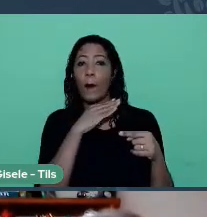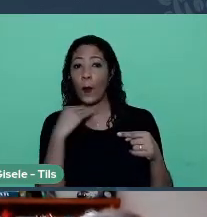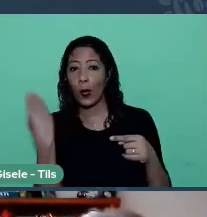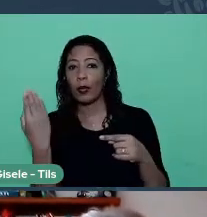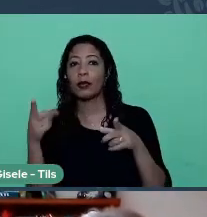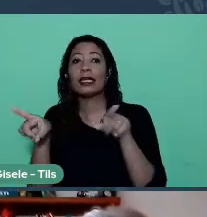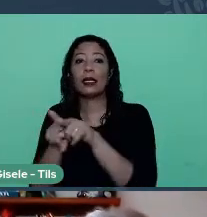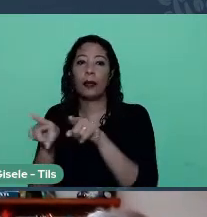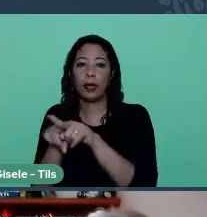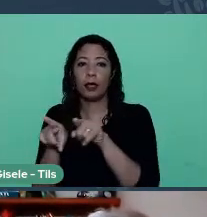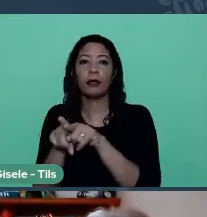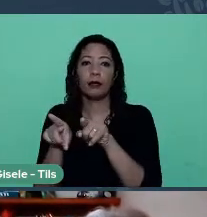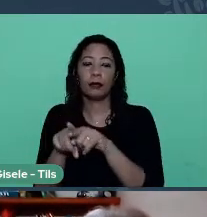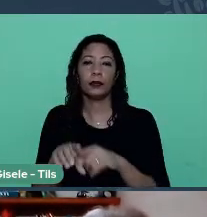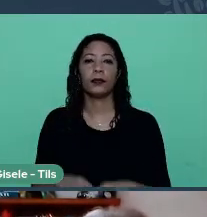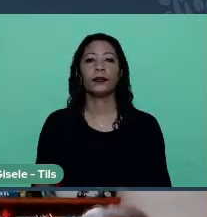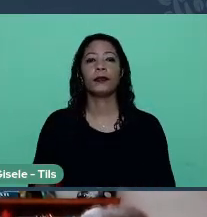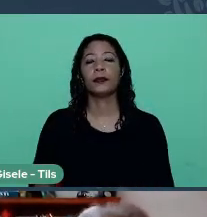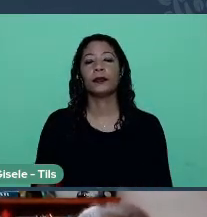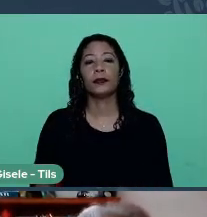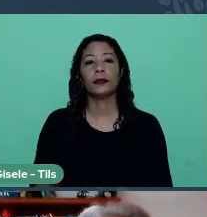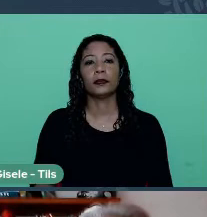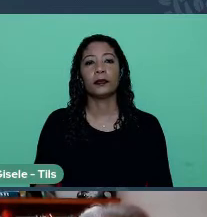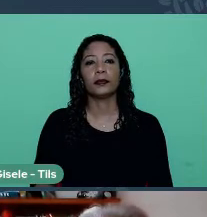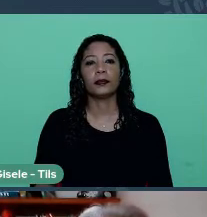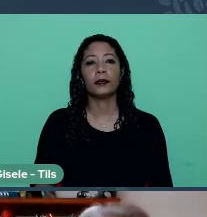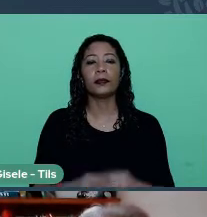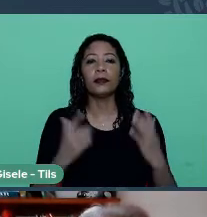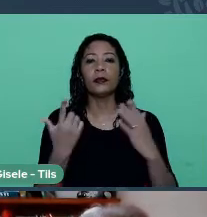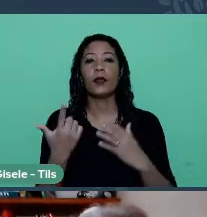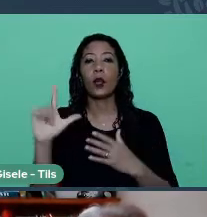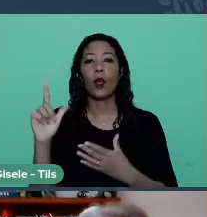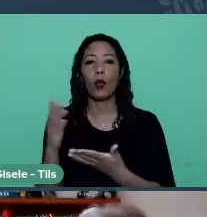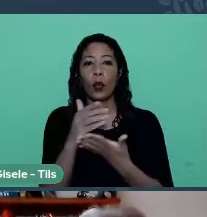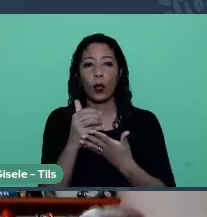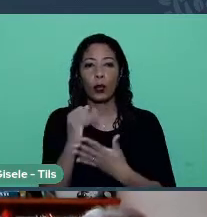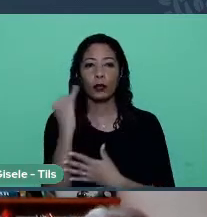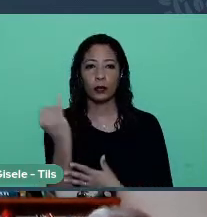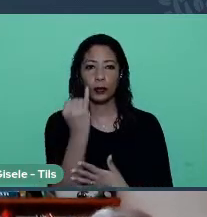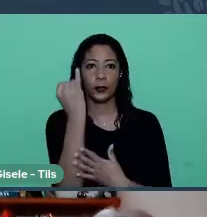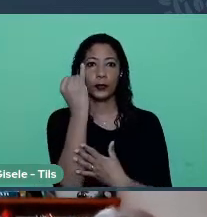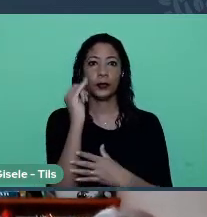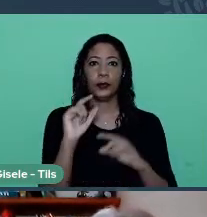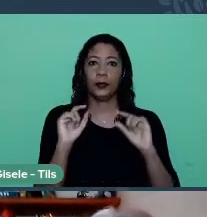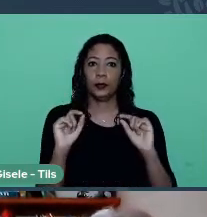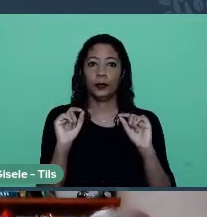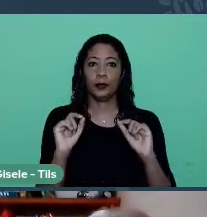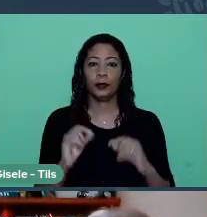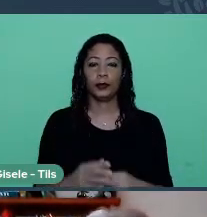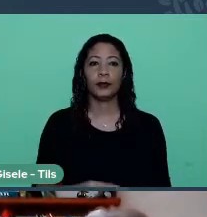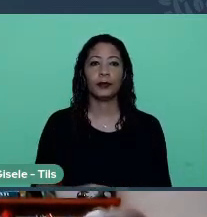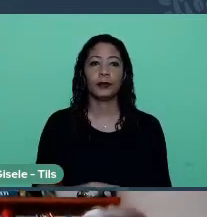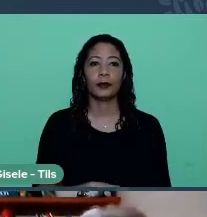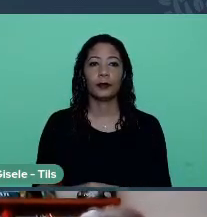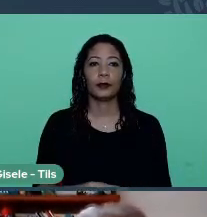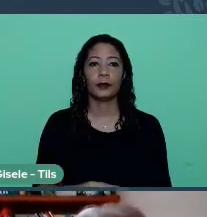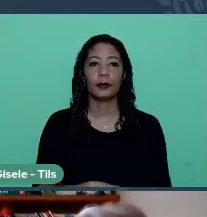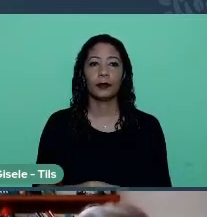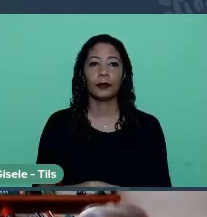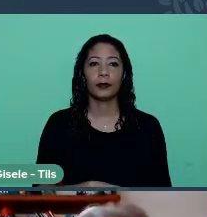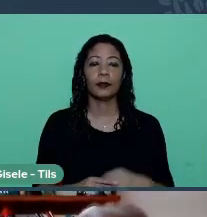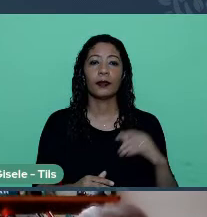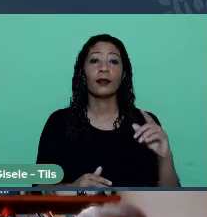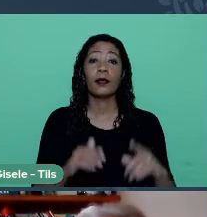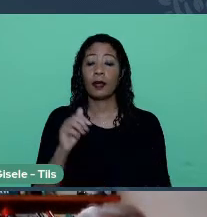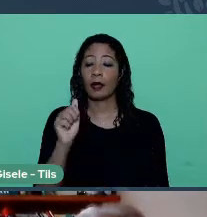também. Tá? E um outro dado importantíssimo é que, claro, a asma